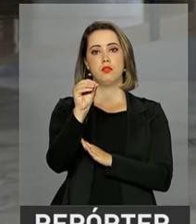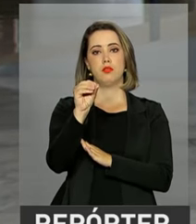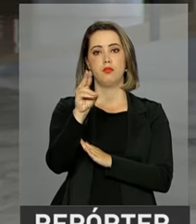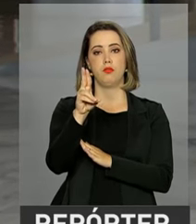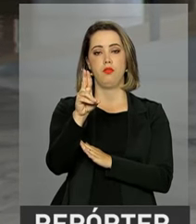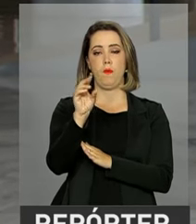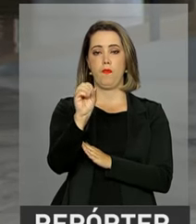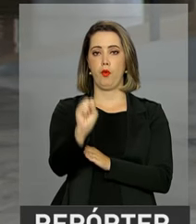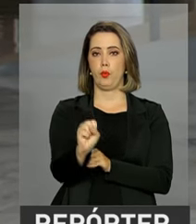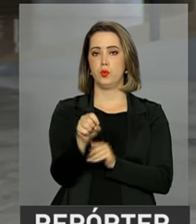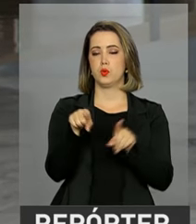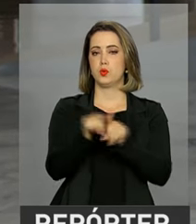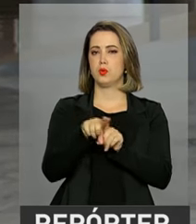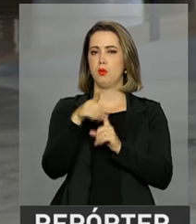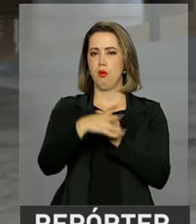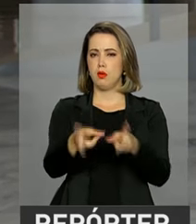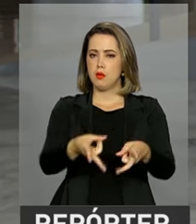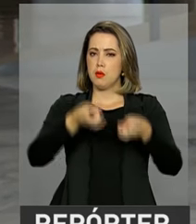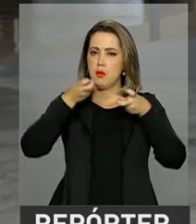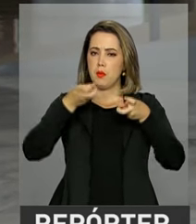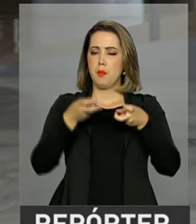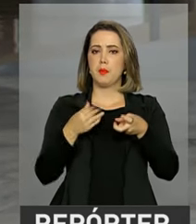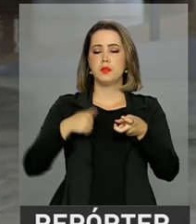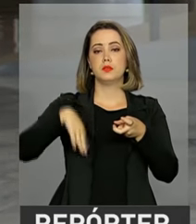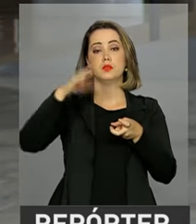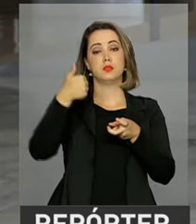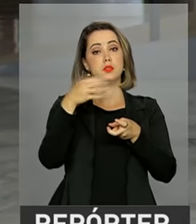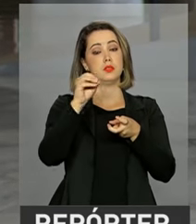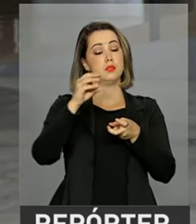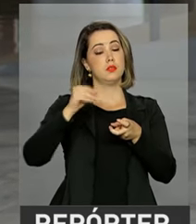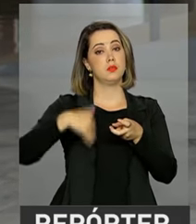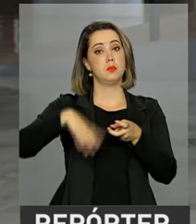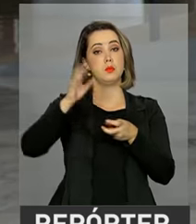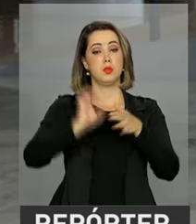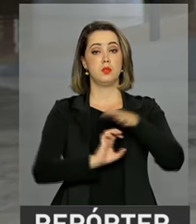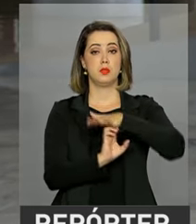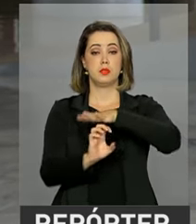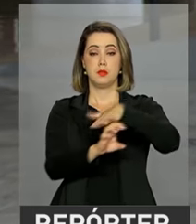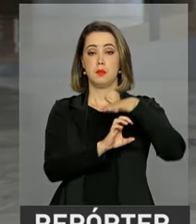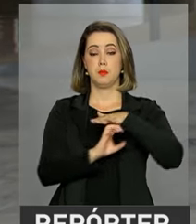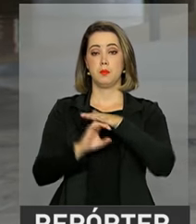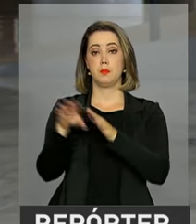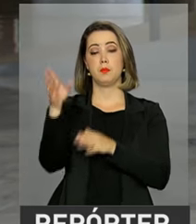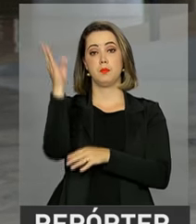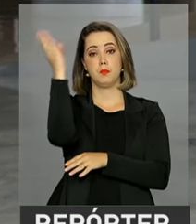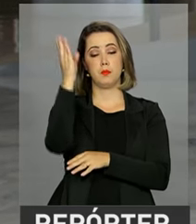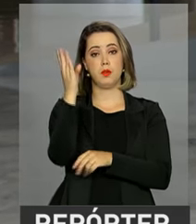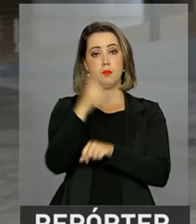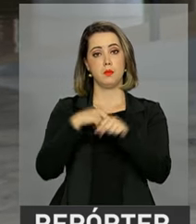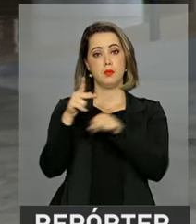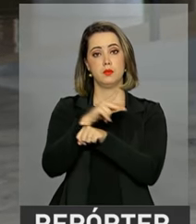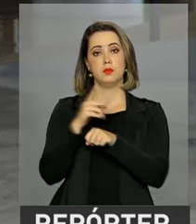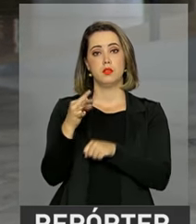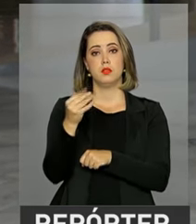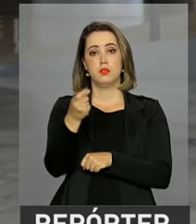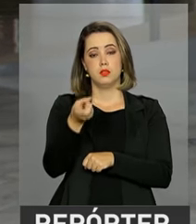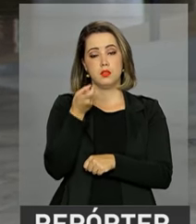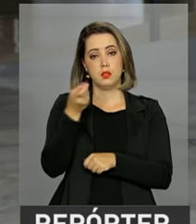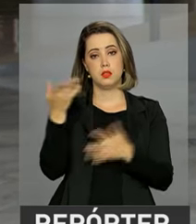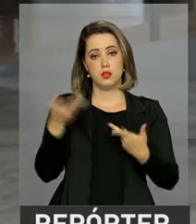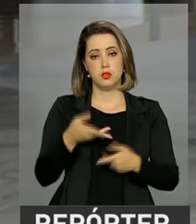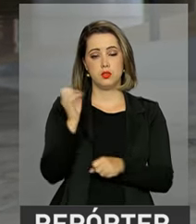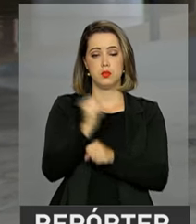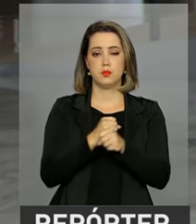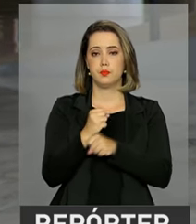segunda feira traz uma previsão das 100 maiores instituições financeiras do país de que a taxa selic no fim deste